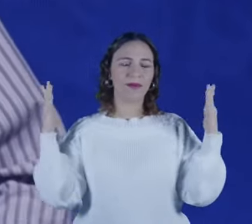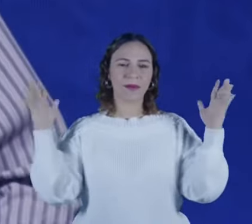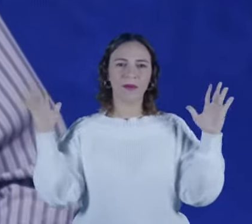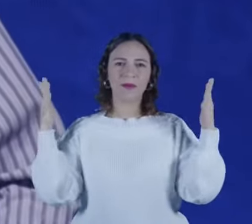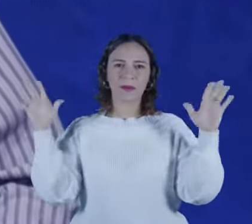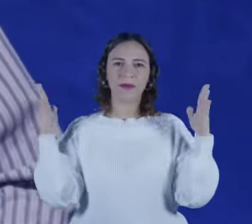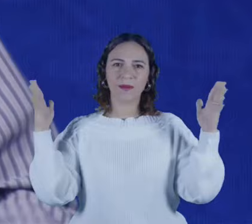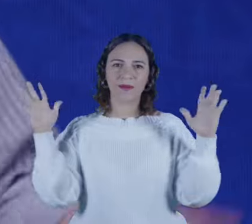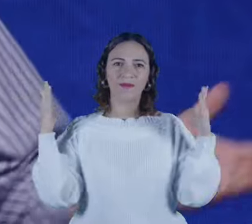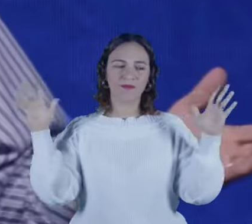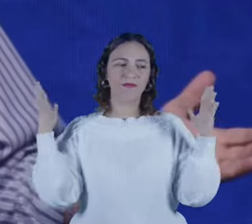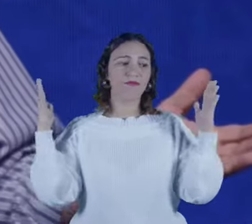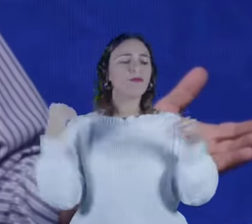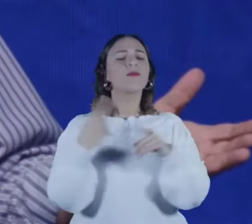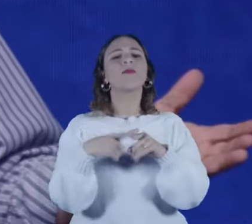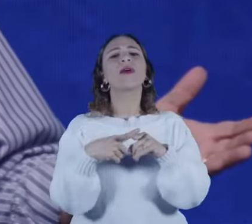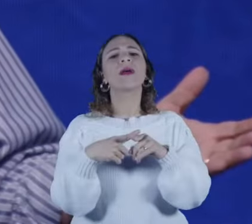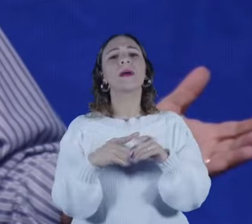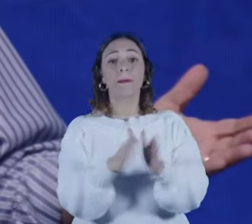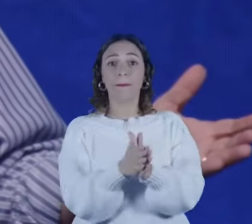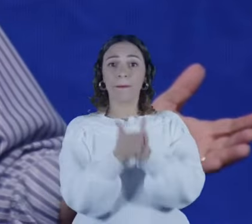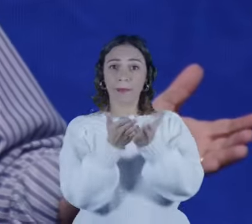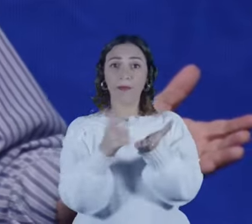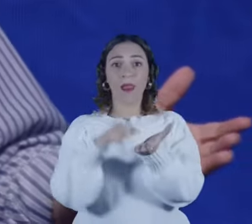Simplesmente porque a palavra de Deus é a verdade.